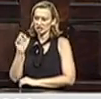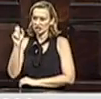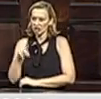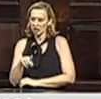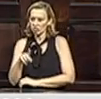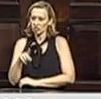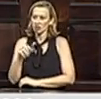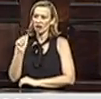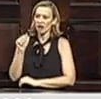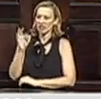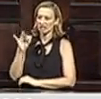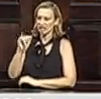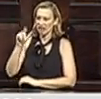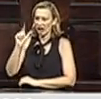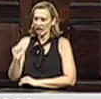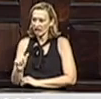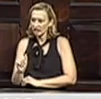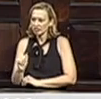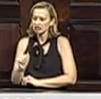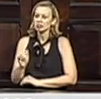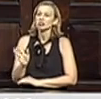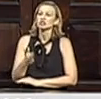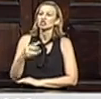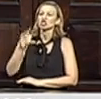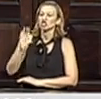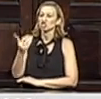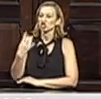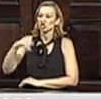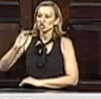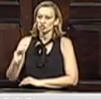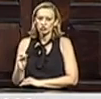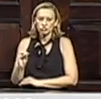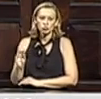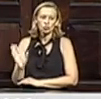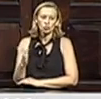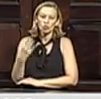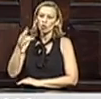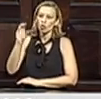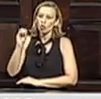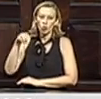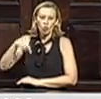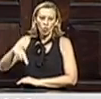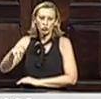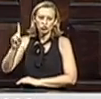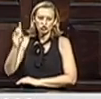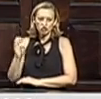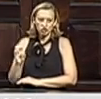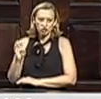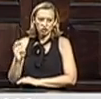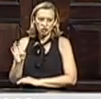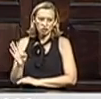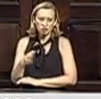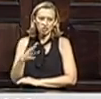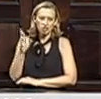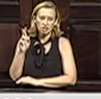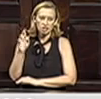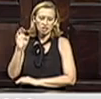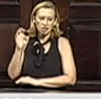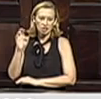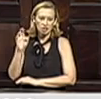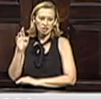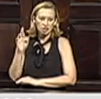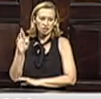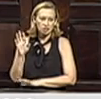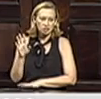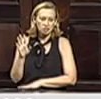Nunes, Benedito Alves, Bruno Dauari, Carlos Macedo, Chiquinho da Mangueira, Conte Bittencourt, Coronel Jairo, Daniele Guerreiro, Dica, Doutor Deodalto.